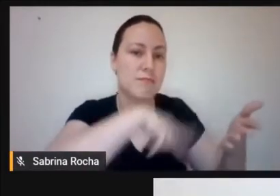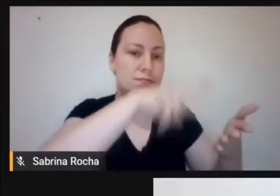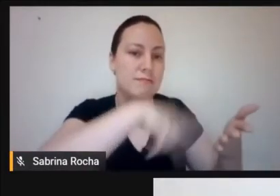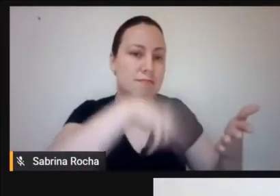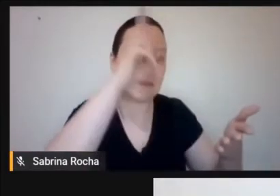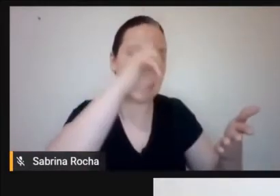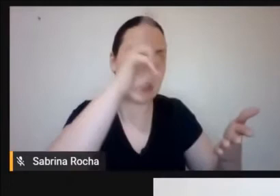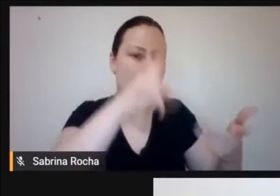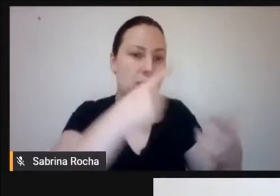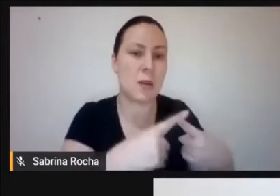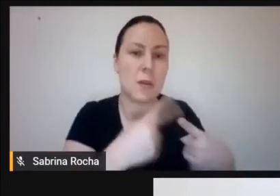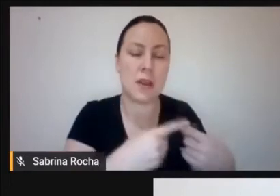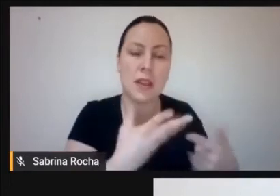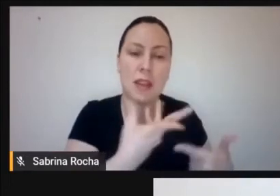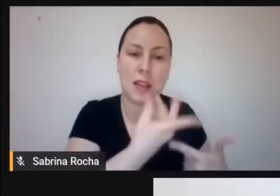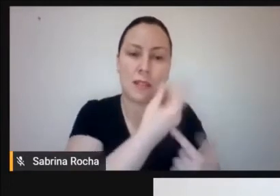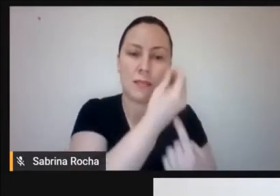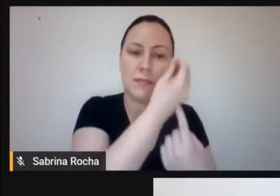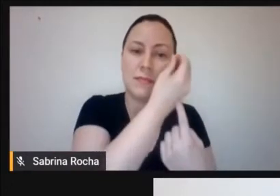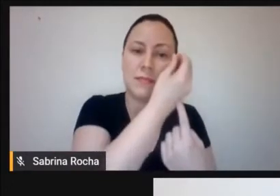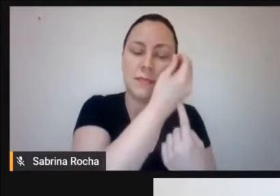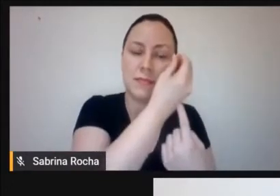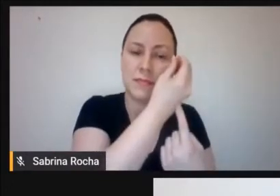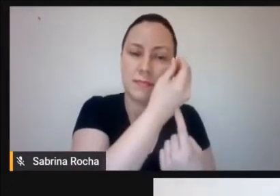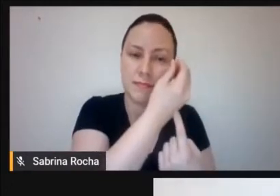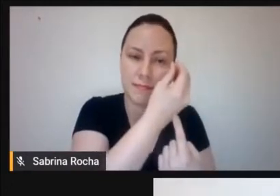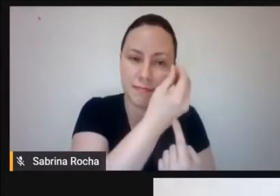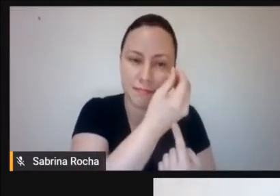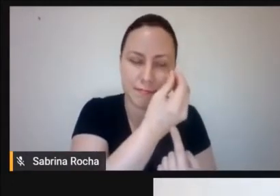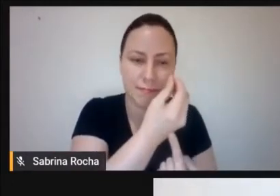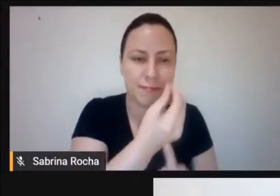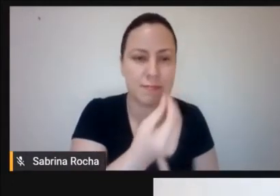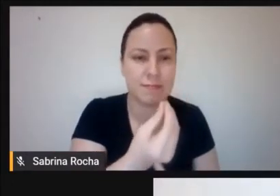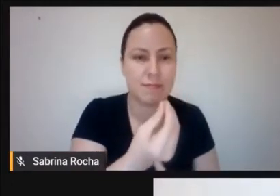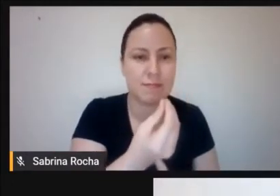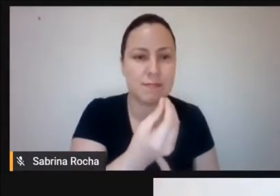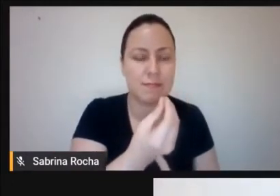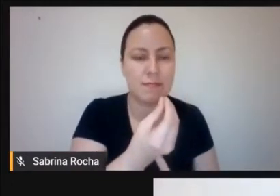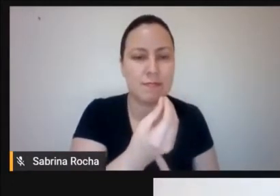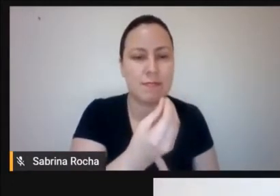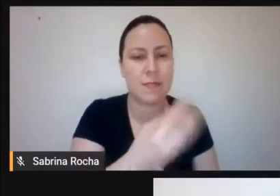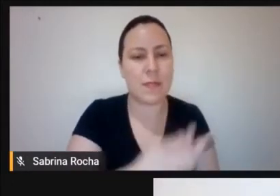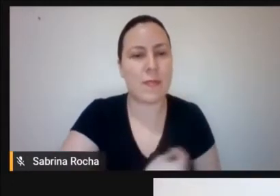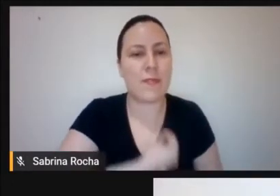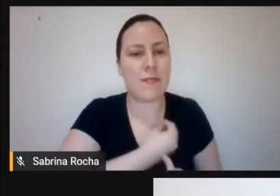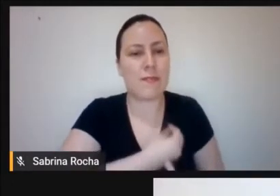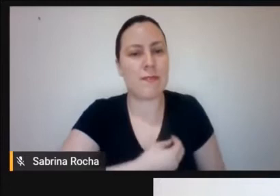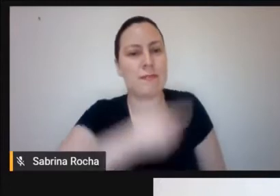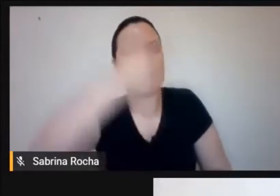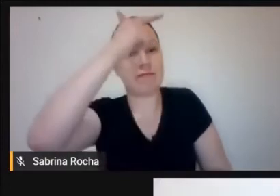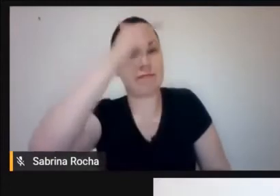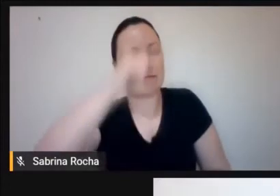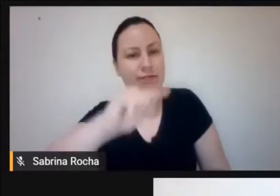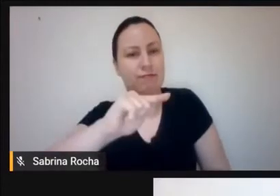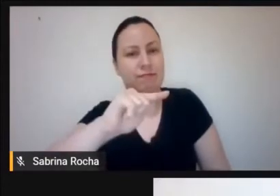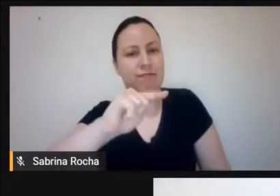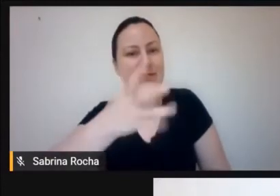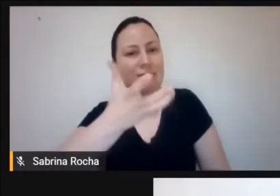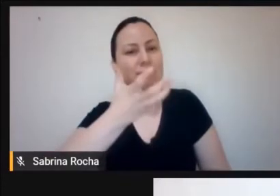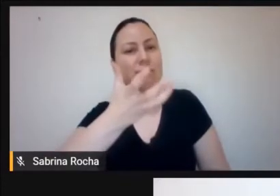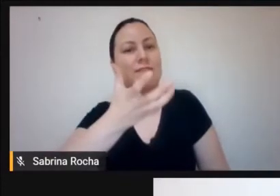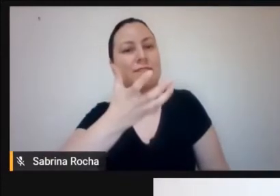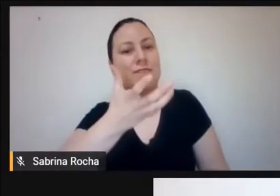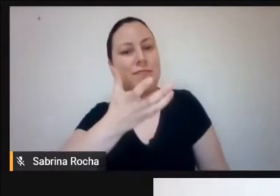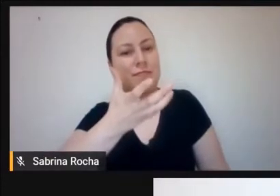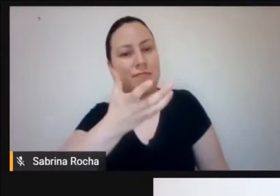eles acham que a arte ressuscita. A arte faz as pessoas quererem viver de novo.